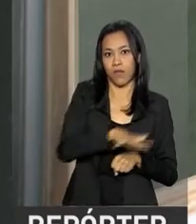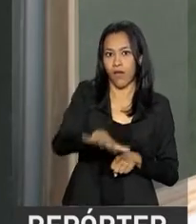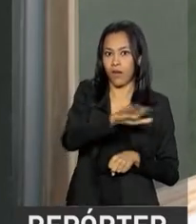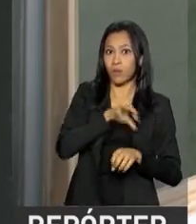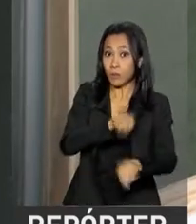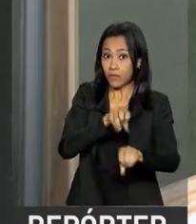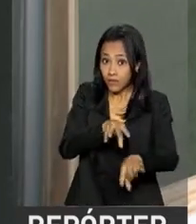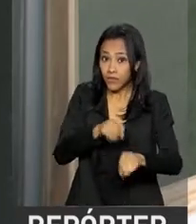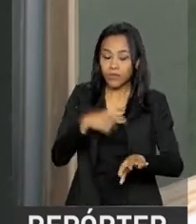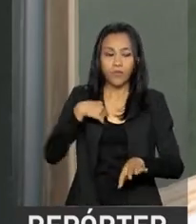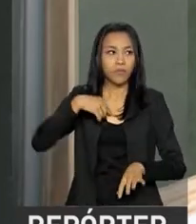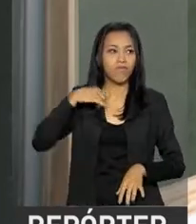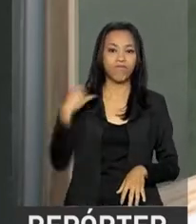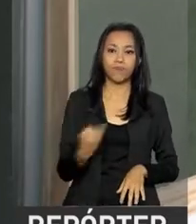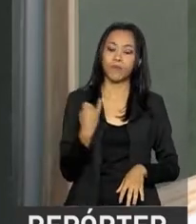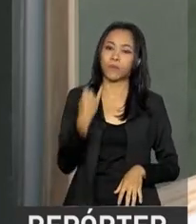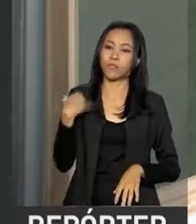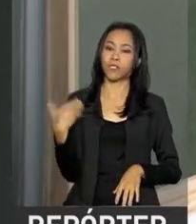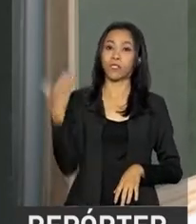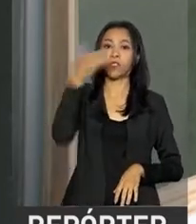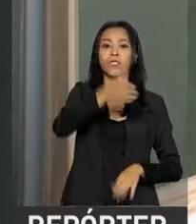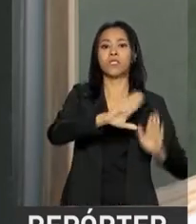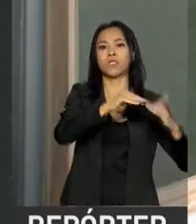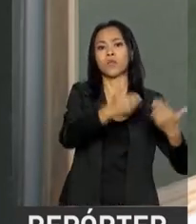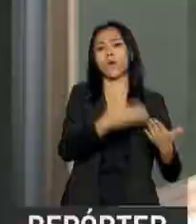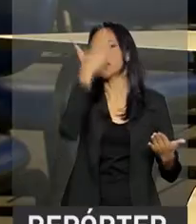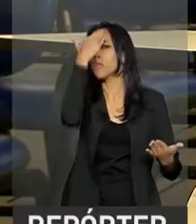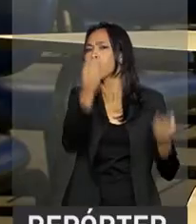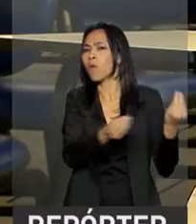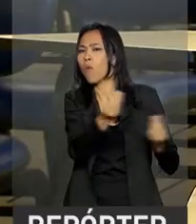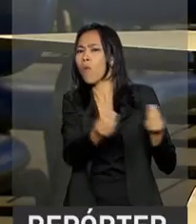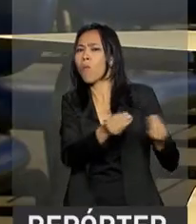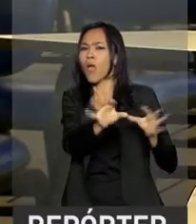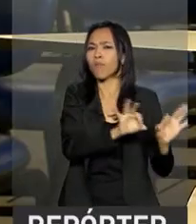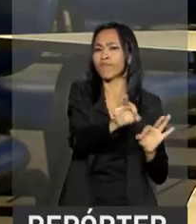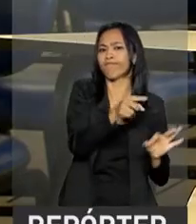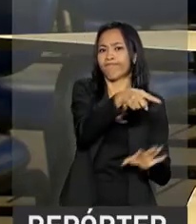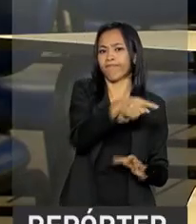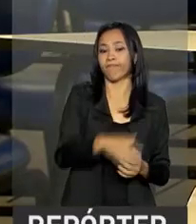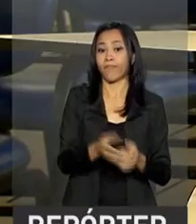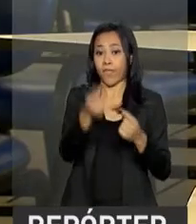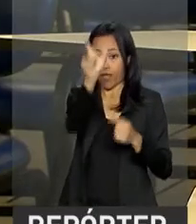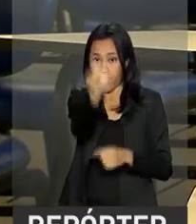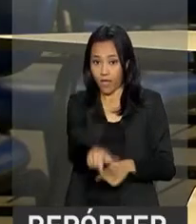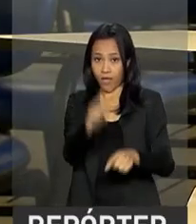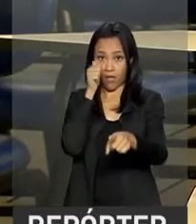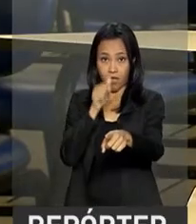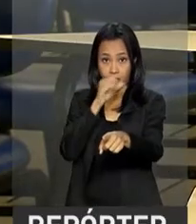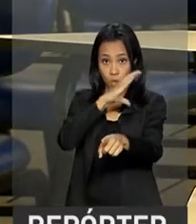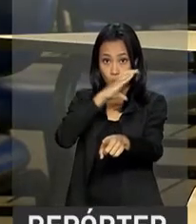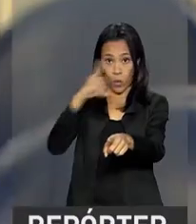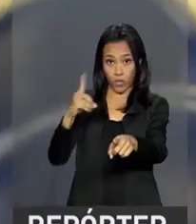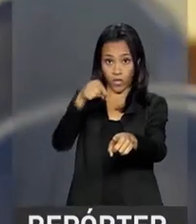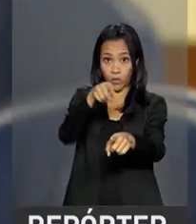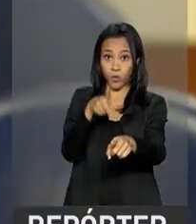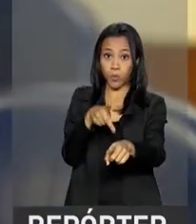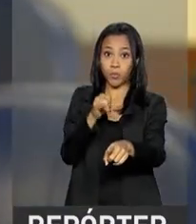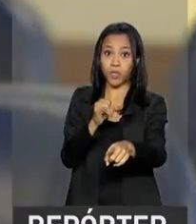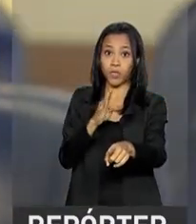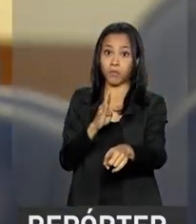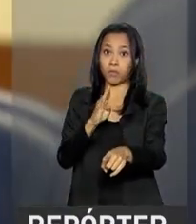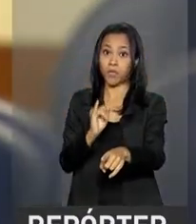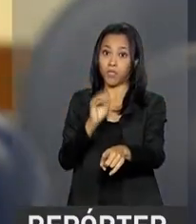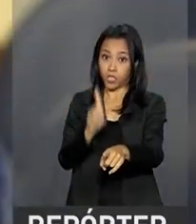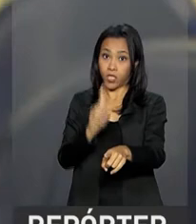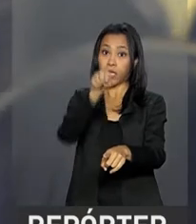a gente entrar na escola e já sabe como funciona essa coordenadora do pibid na área de educação física em um centro